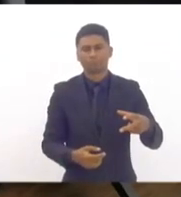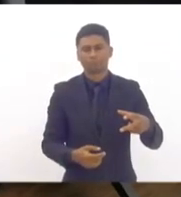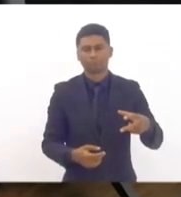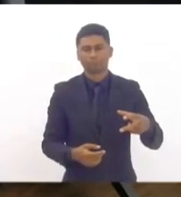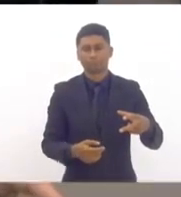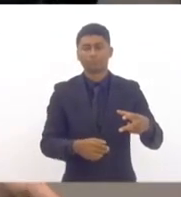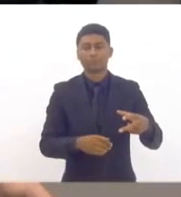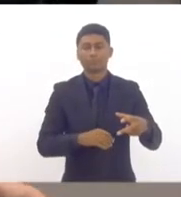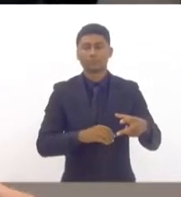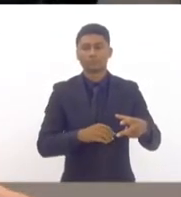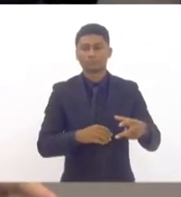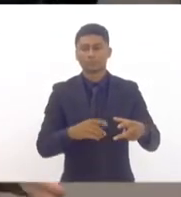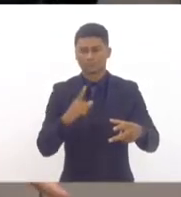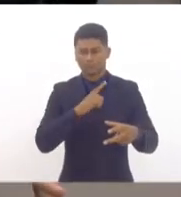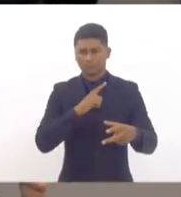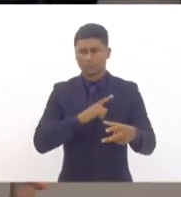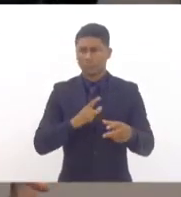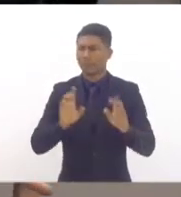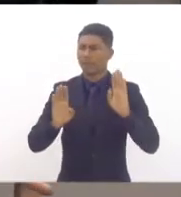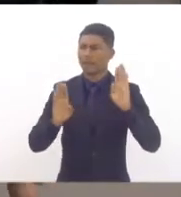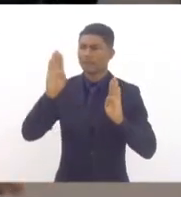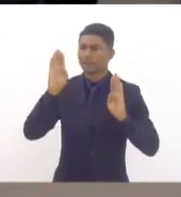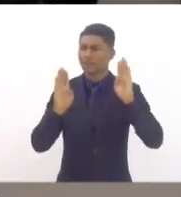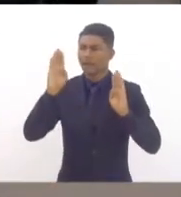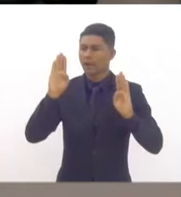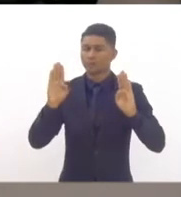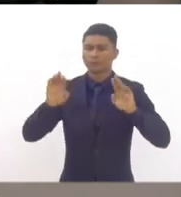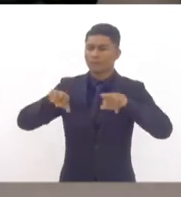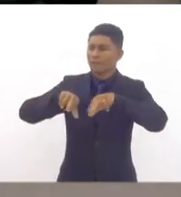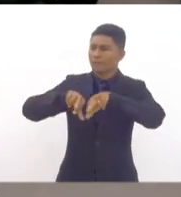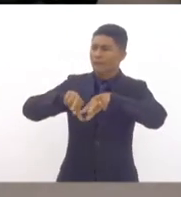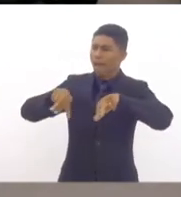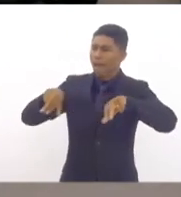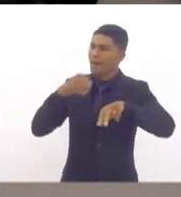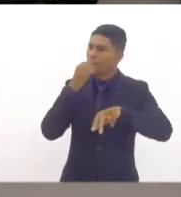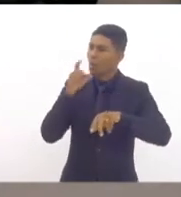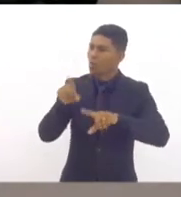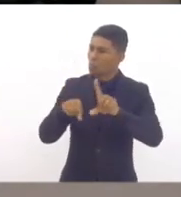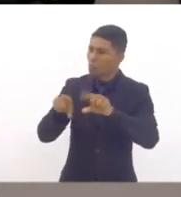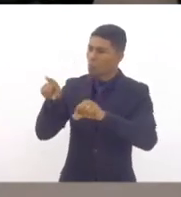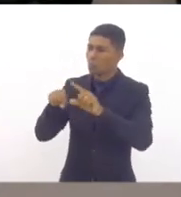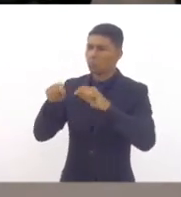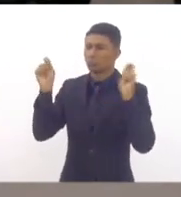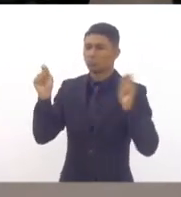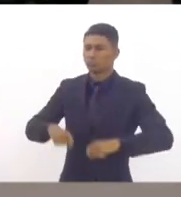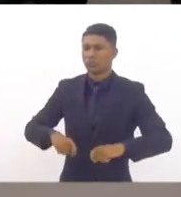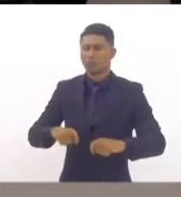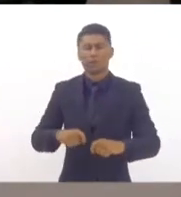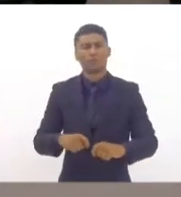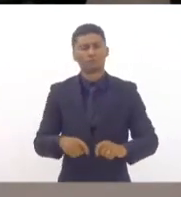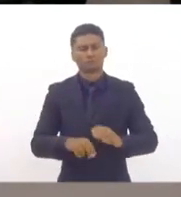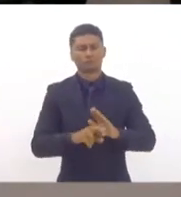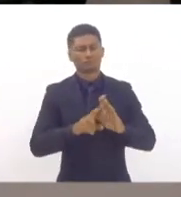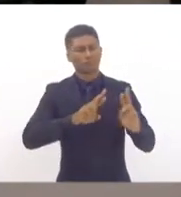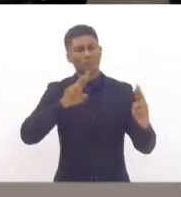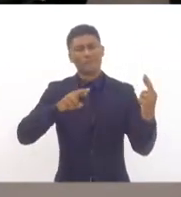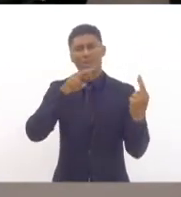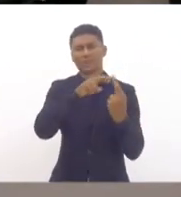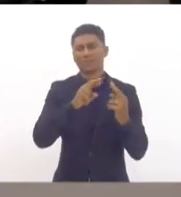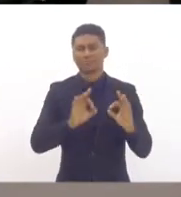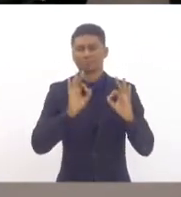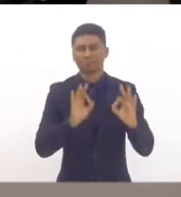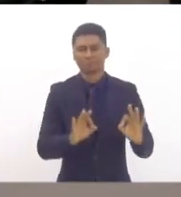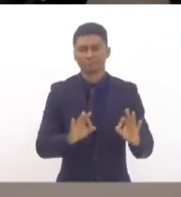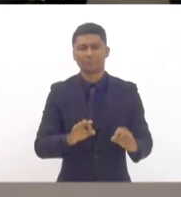com tantas opções, né, para fazer bons votos. O trabalho do mecanismo segue sendo uma referência no Rio de Janeiro, no país,